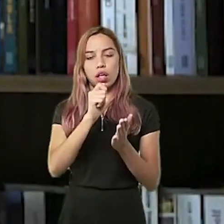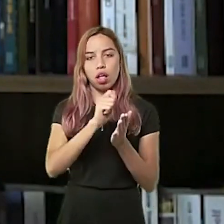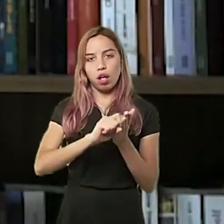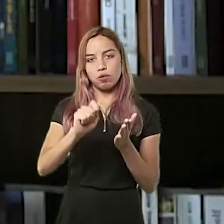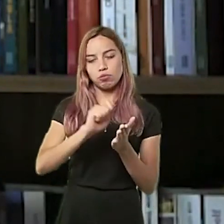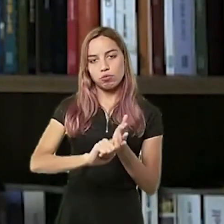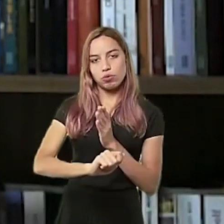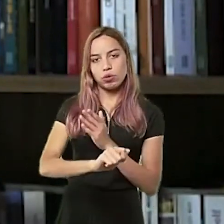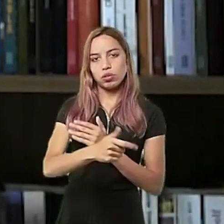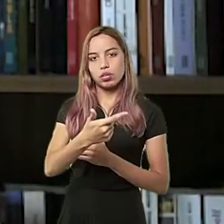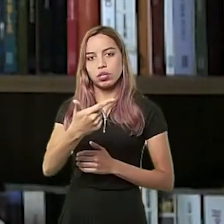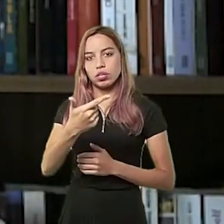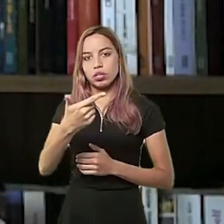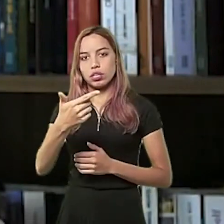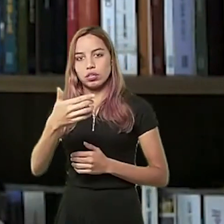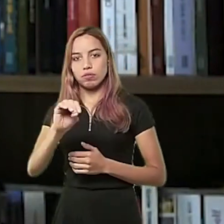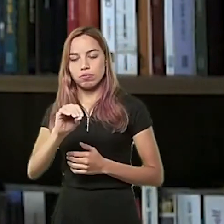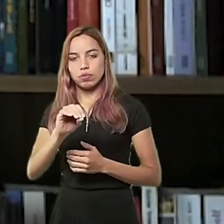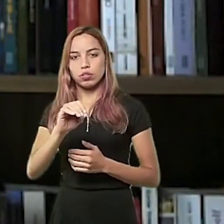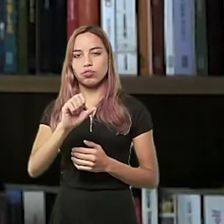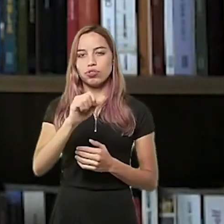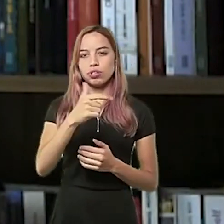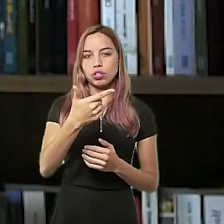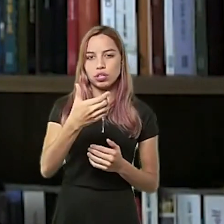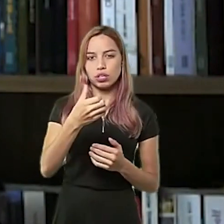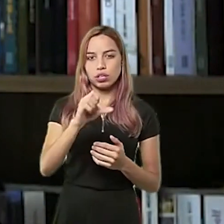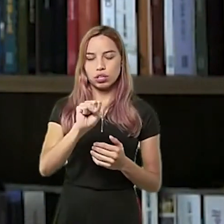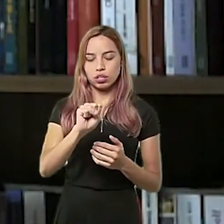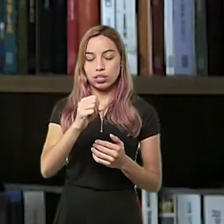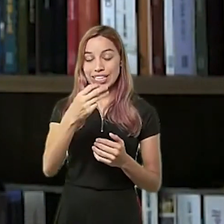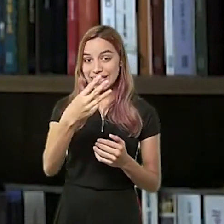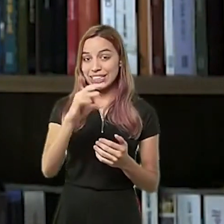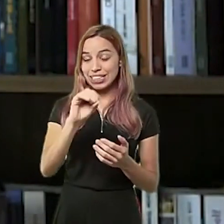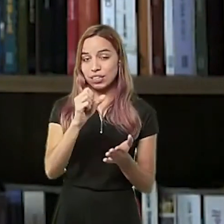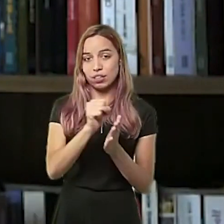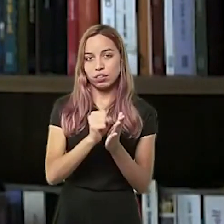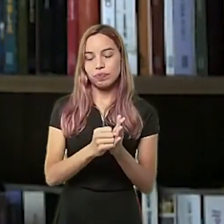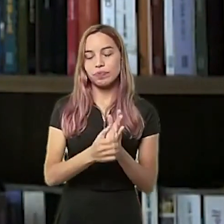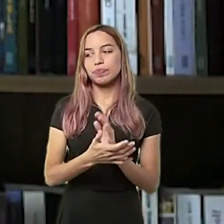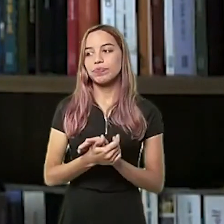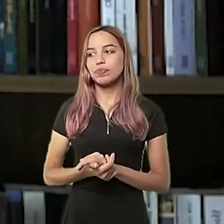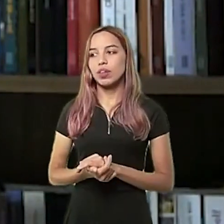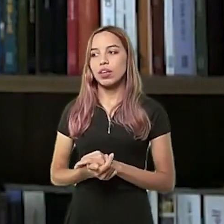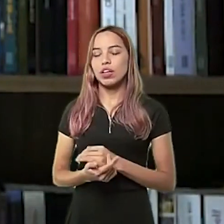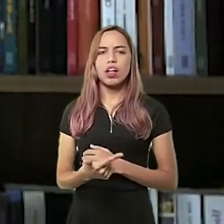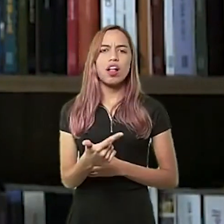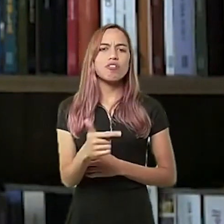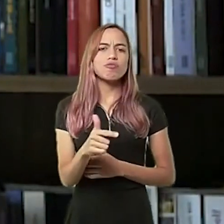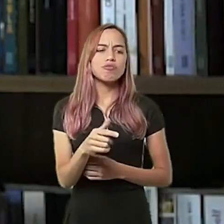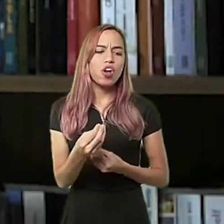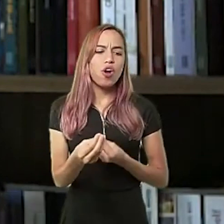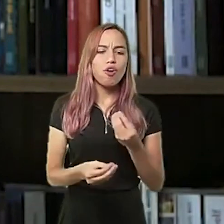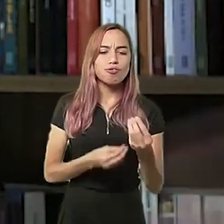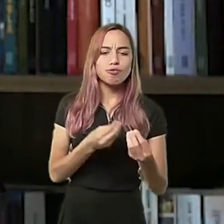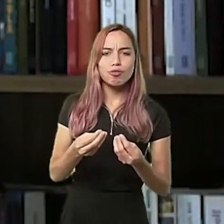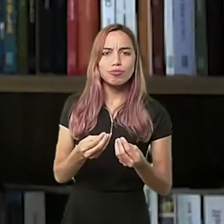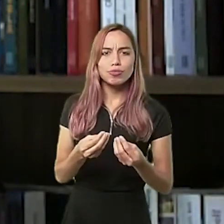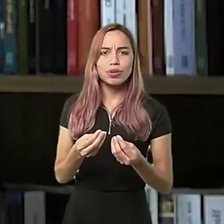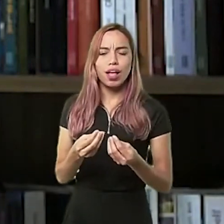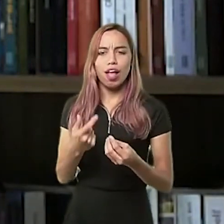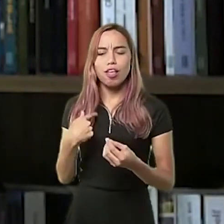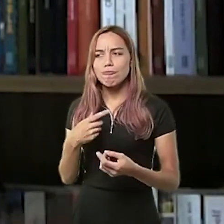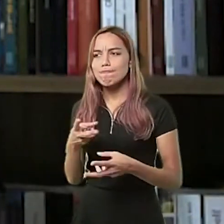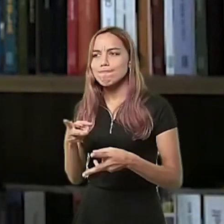nos olhos, né, com aquela motivação que não tinha como não ir atrás daqueles livros e ler. Então, eu ia